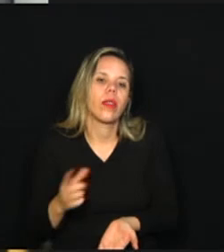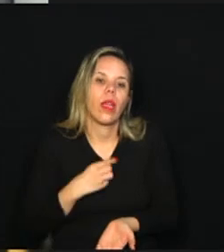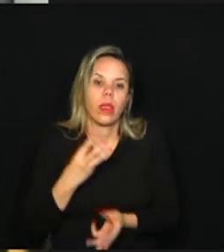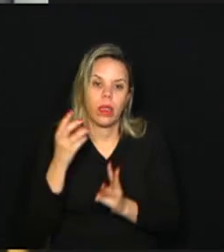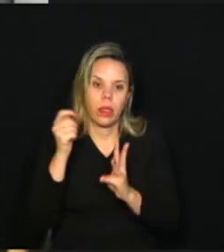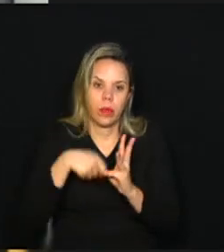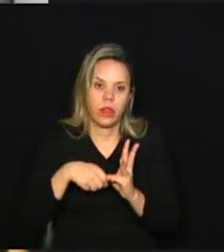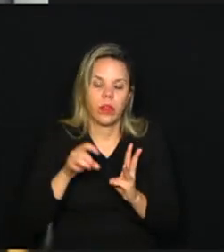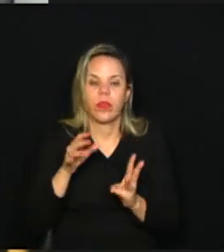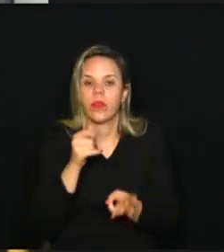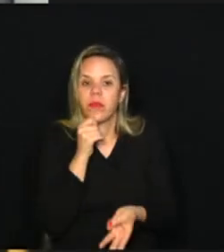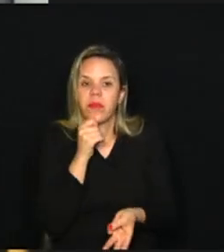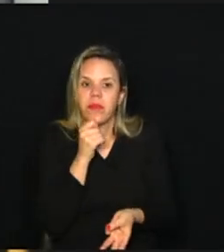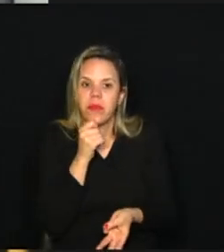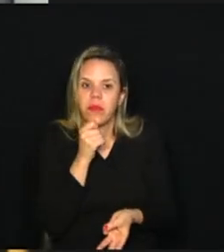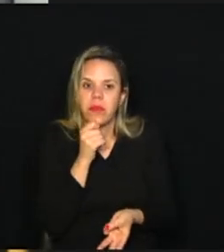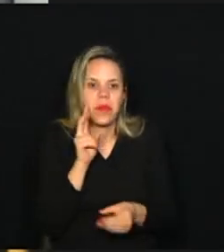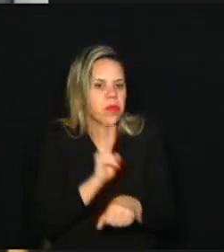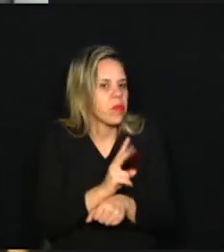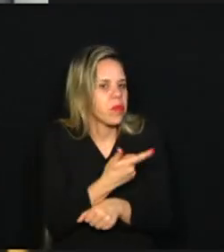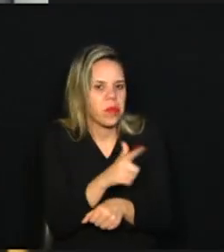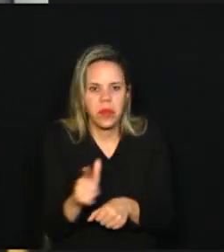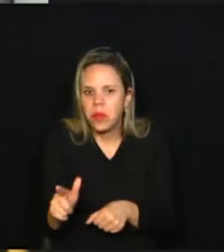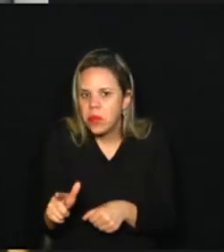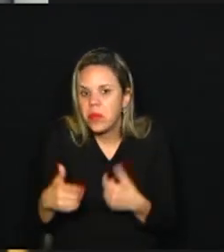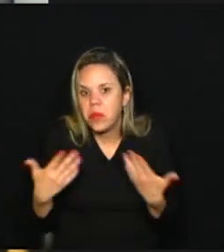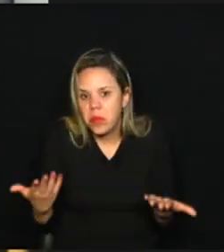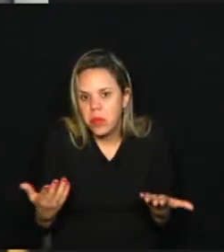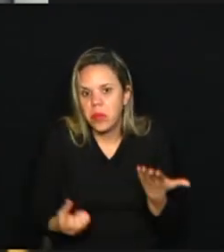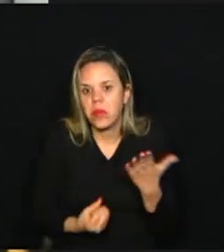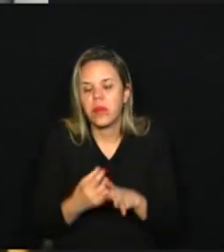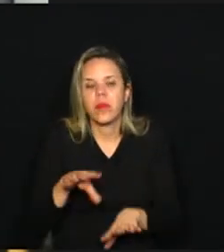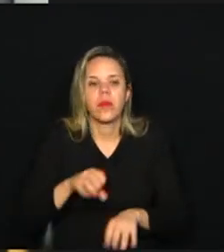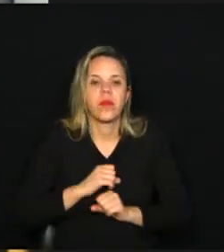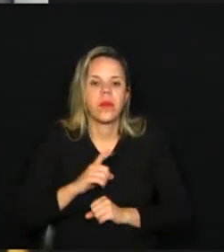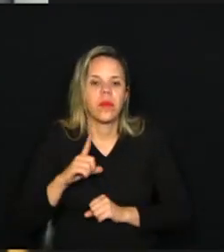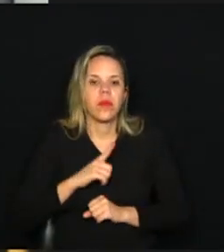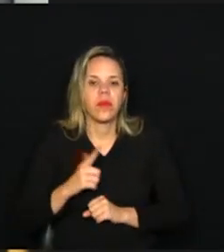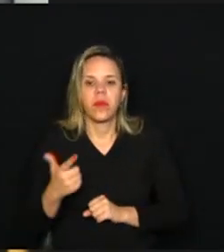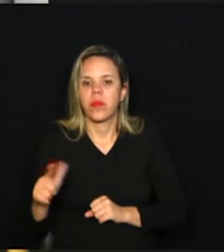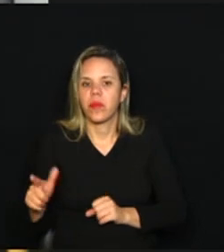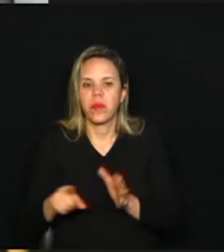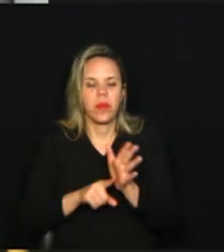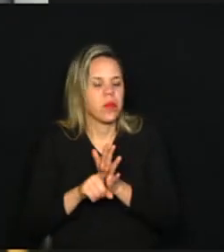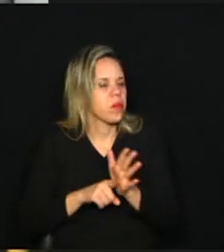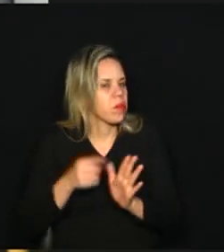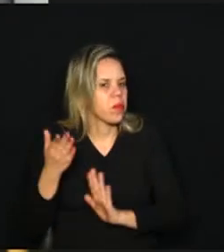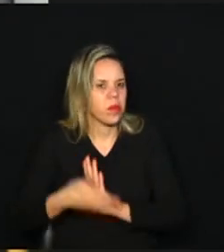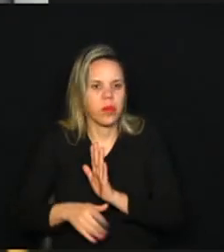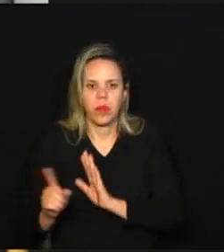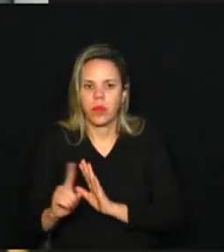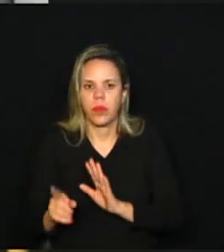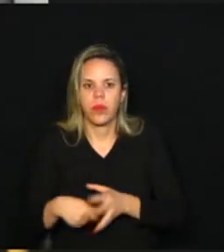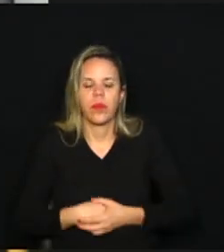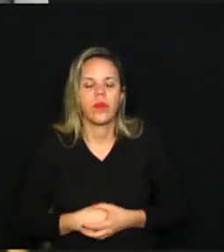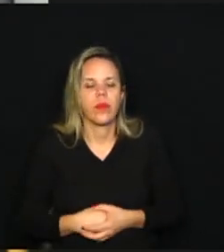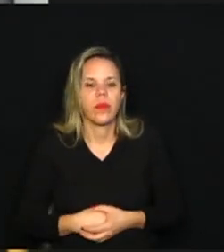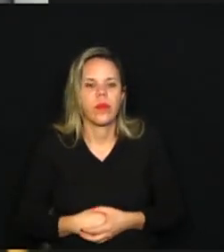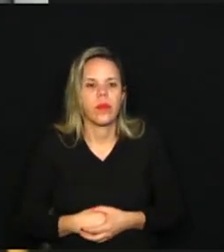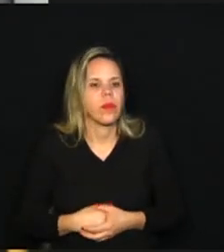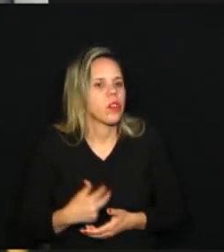meses, né, sem proteção garantida. Pode ser que tenha? Pode, mas não tem estudo comprovando isso. Então, a gente não